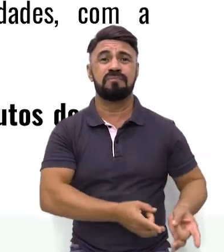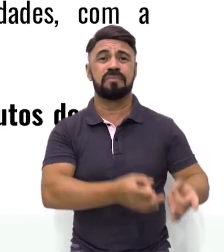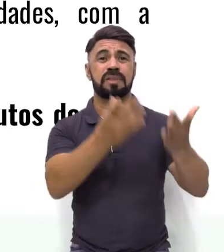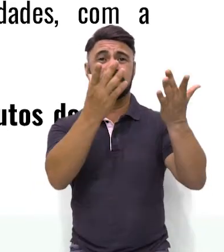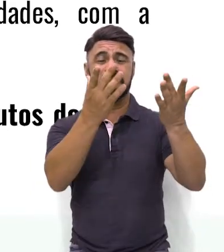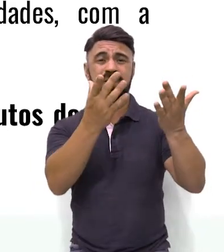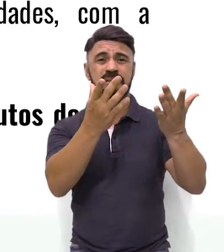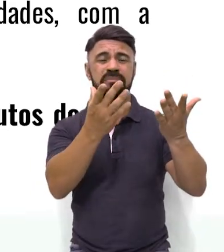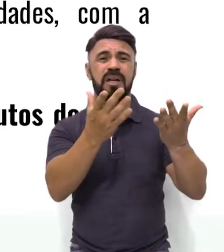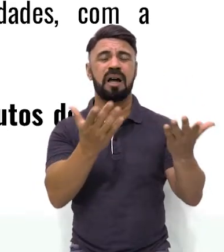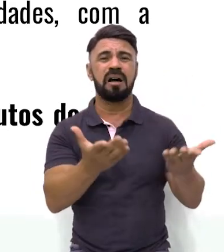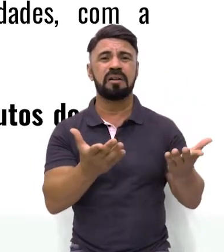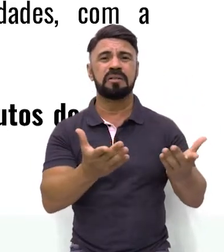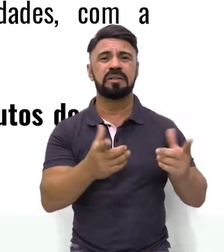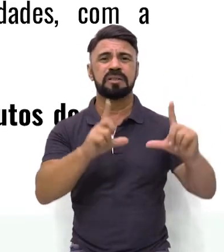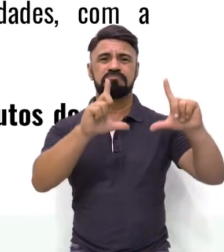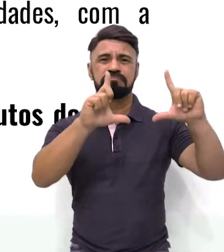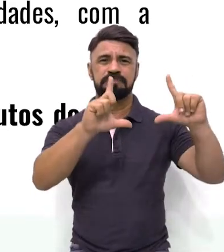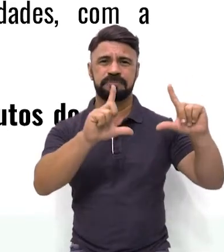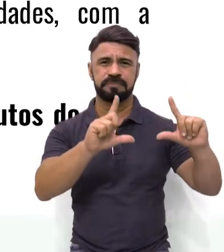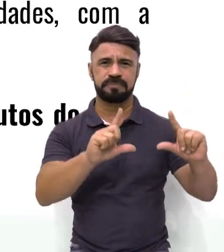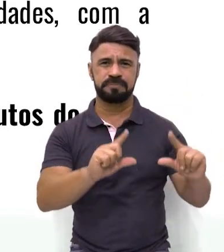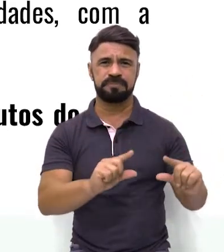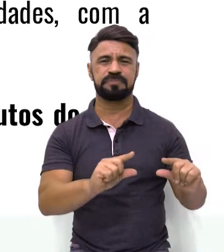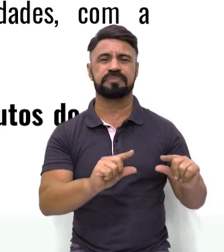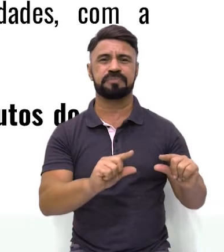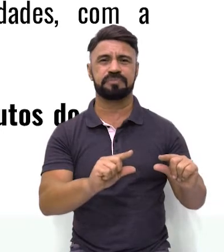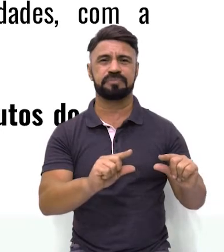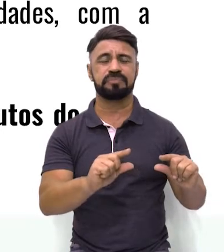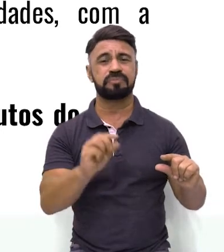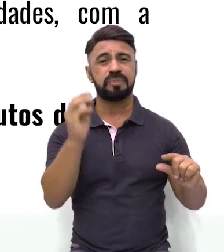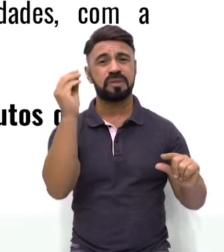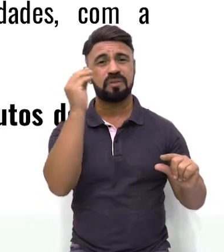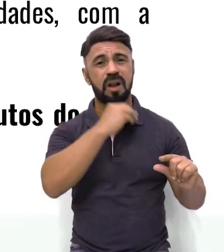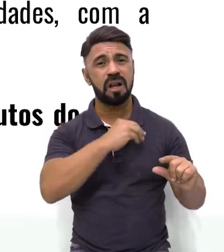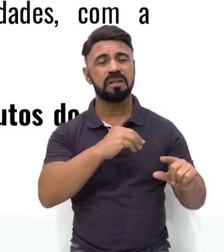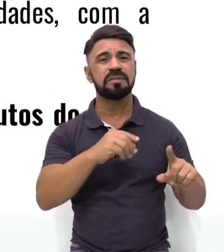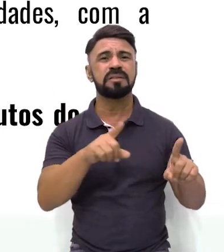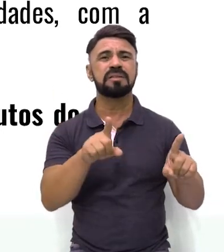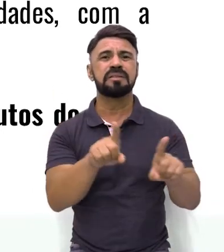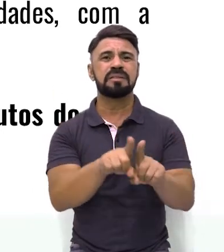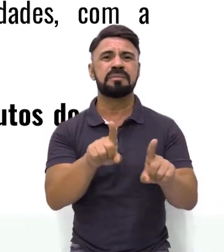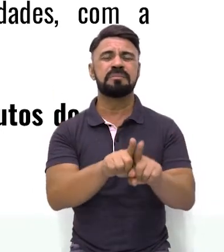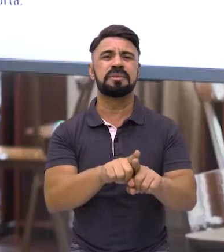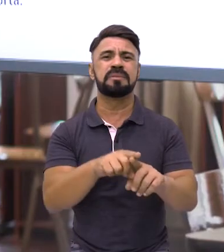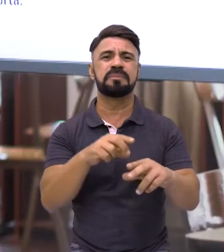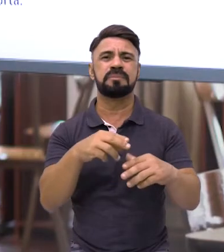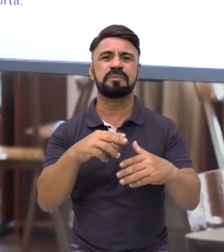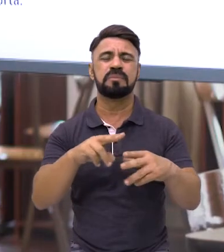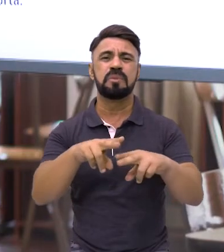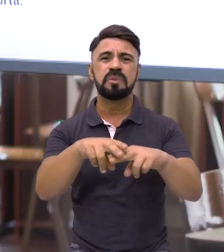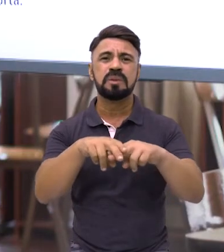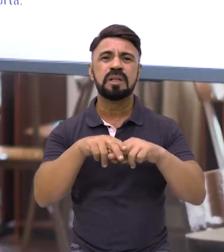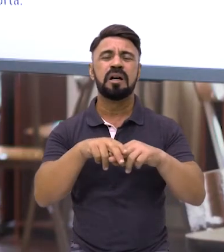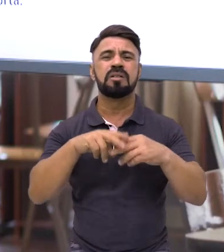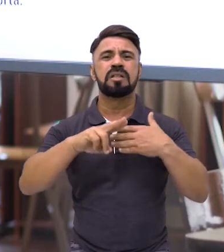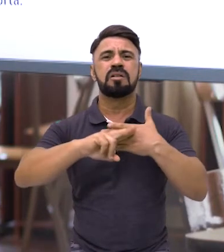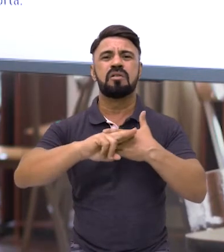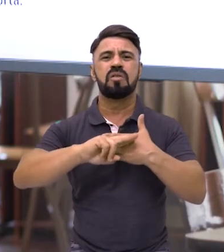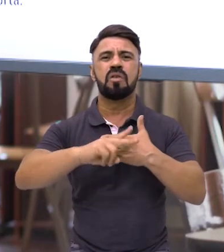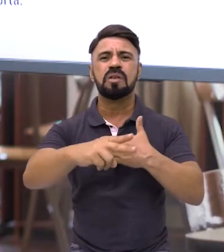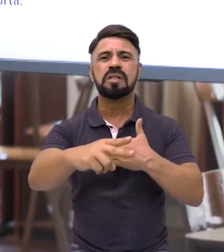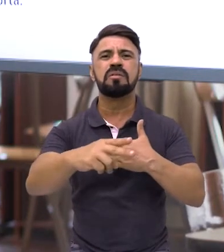exportados, eles tendem a ter uma queda. E isso também é fator de